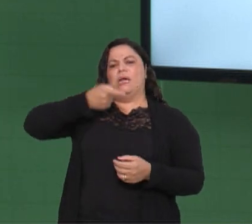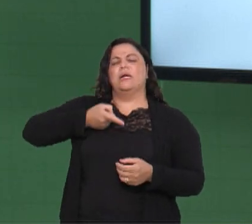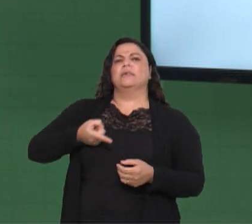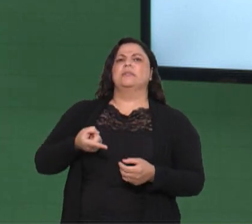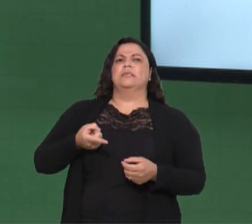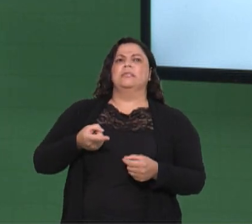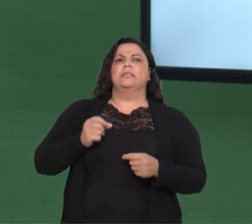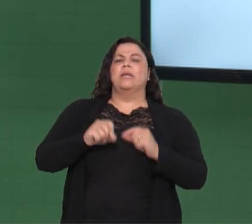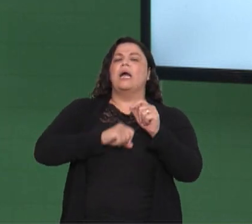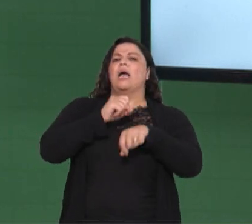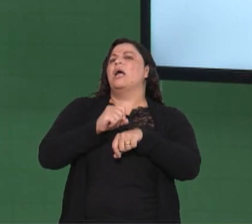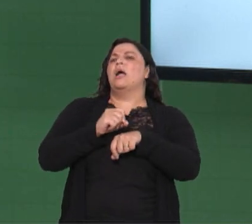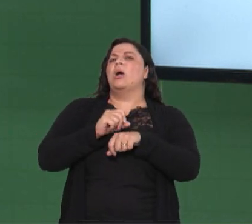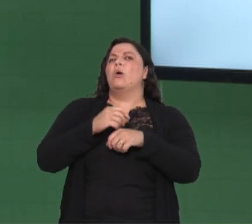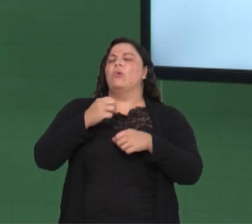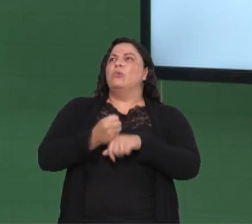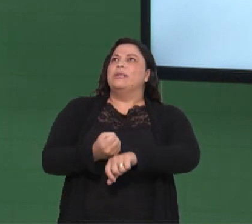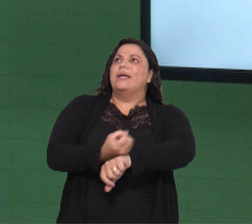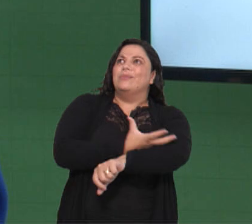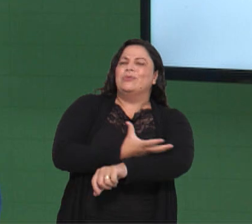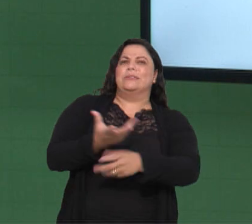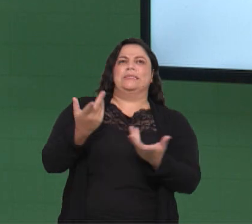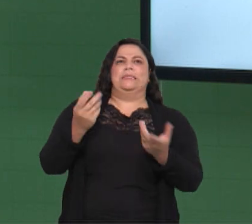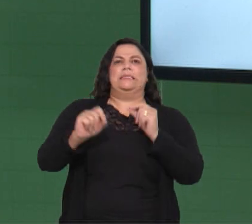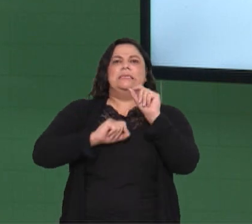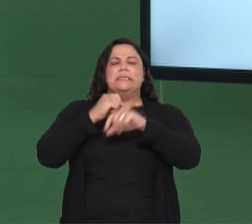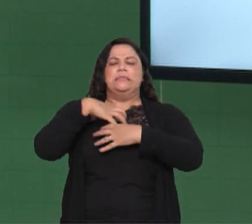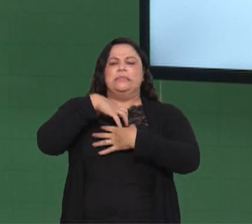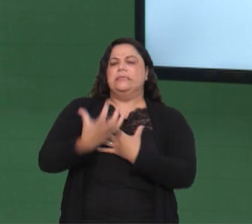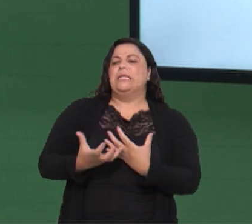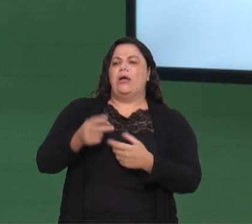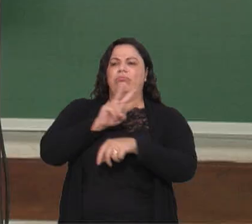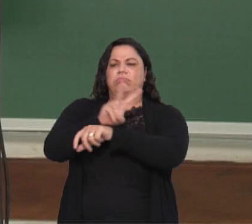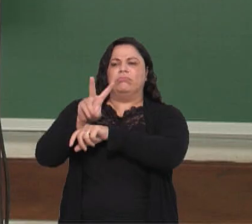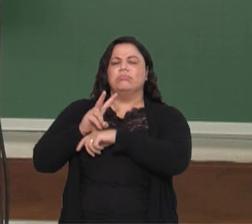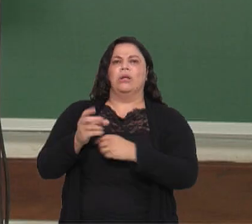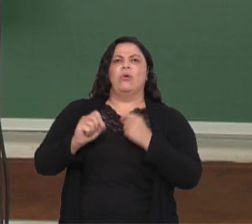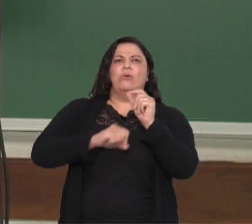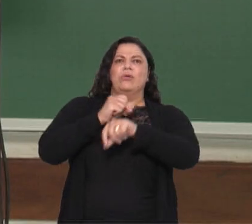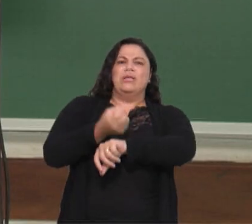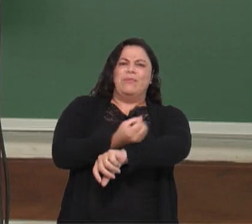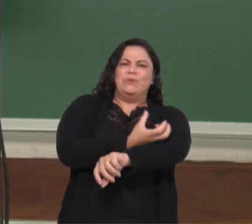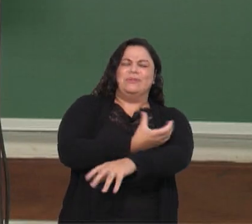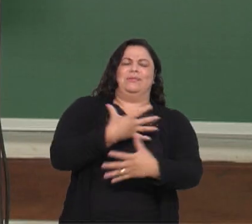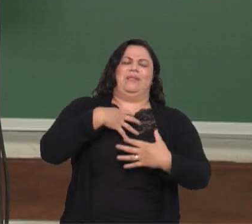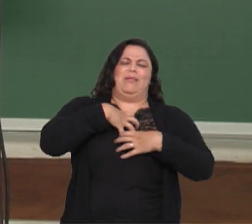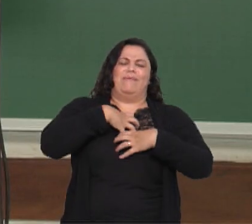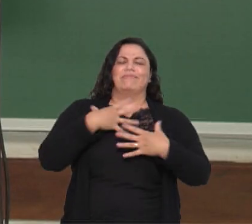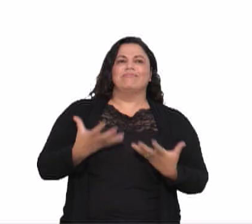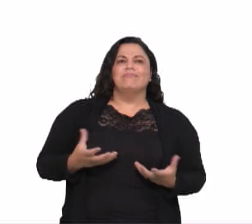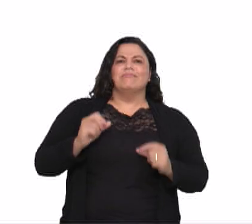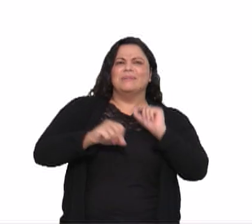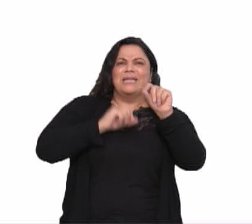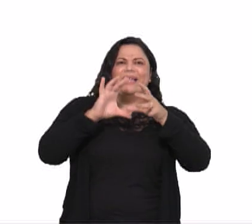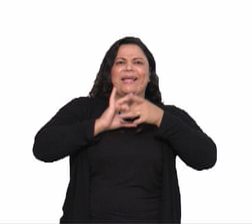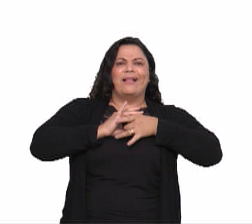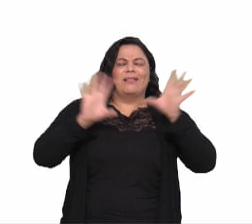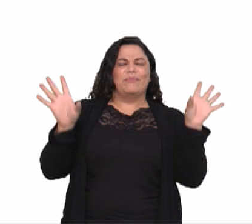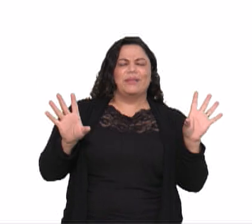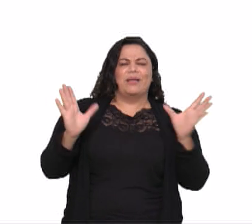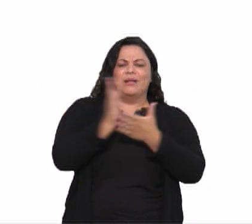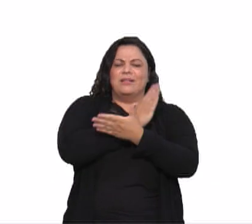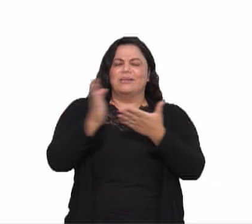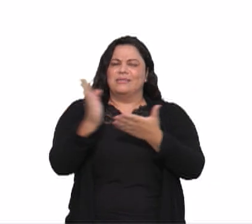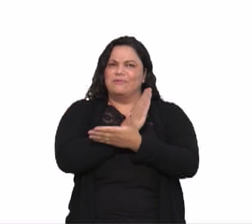que é impulsivo tem que produzir, há espaço para a liberdade aí? Há espaço para a liberdade, né? Dentro dessa divisão social